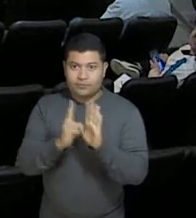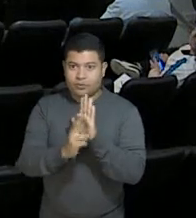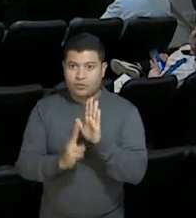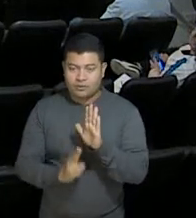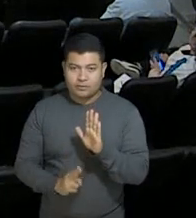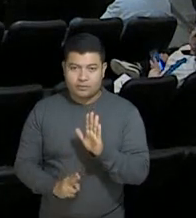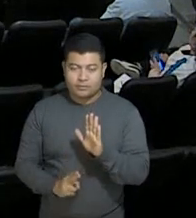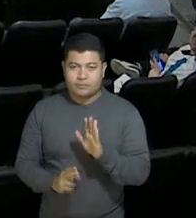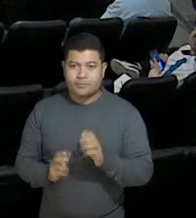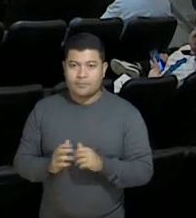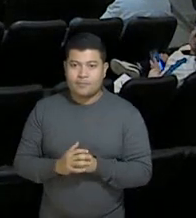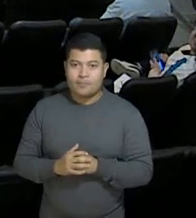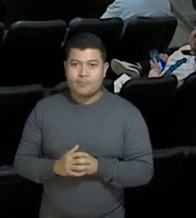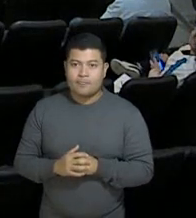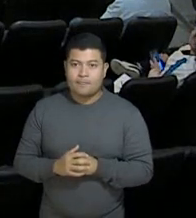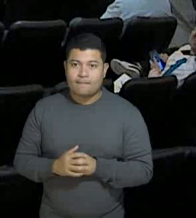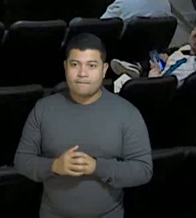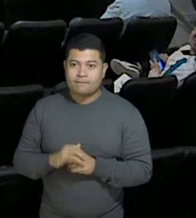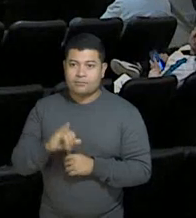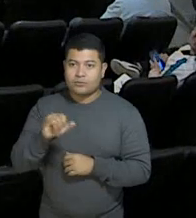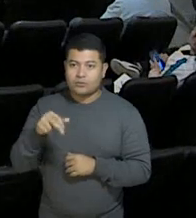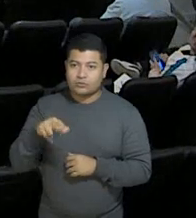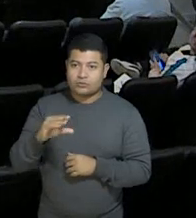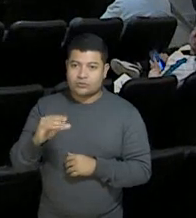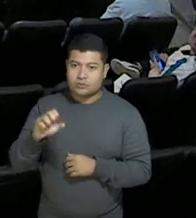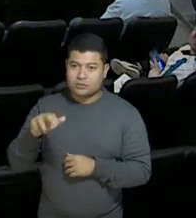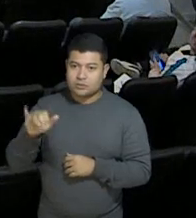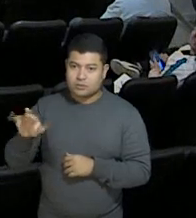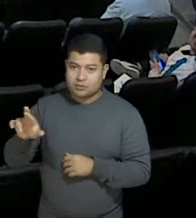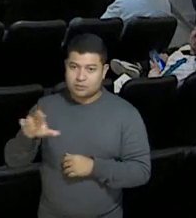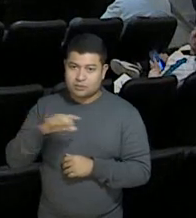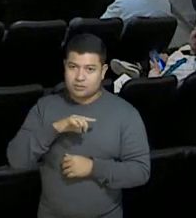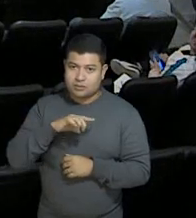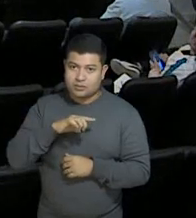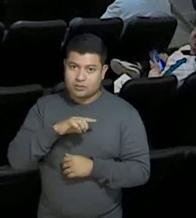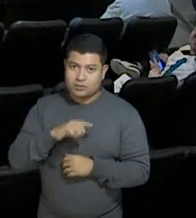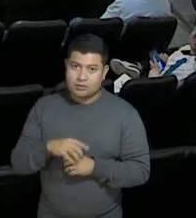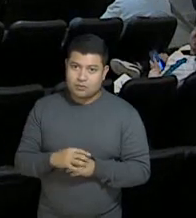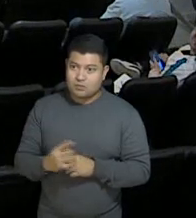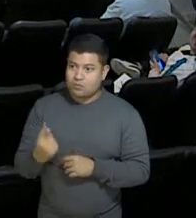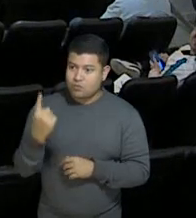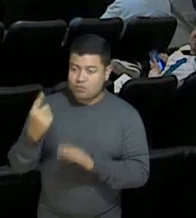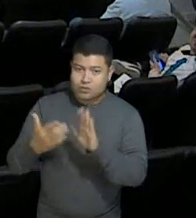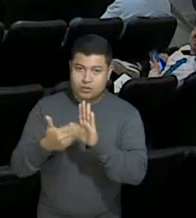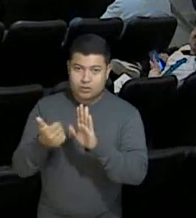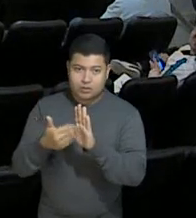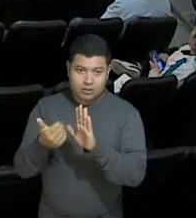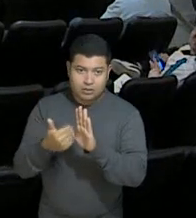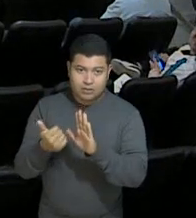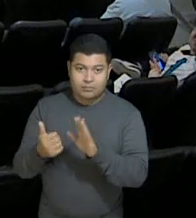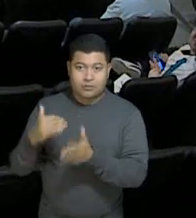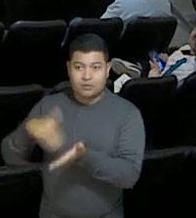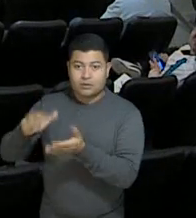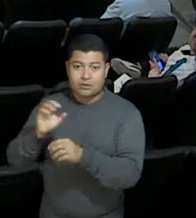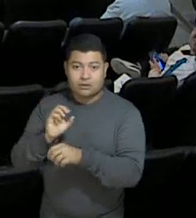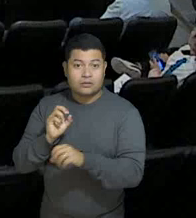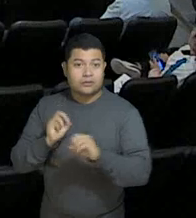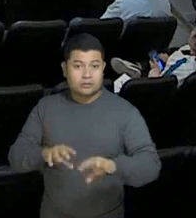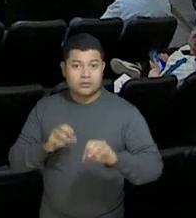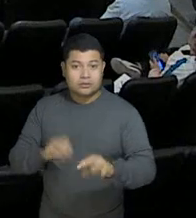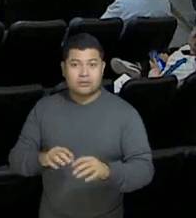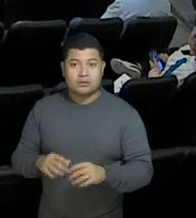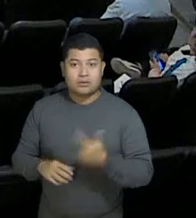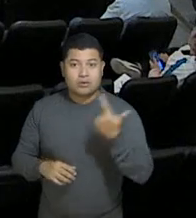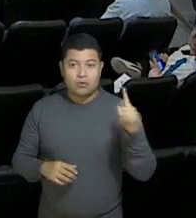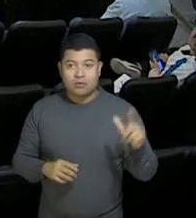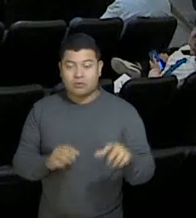seria, porque eles vão trabalhar política pública, a gente tem um livro, seria para a Secretaria de Educação e um para a do Estado,